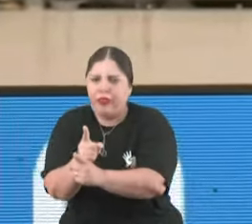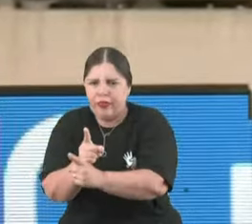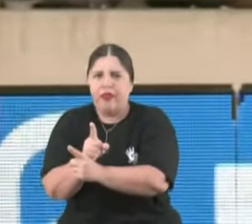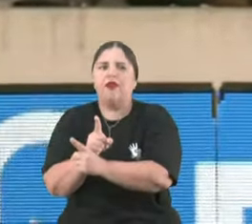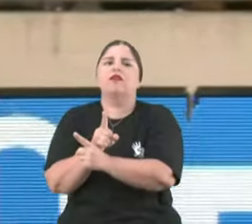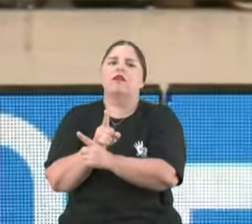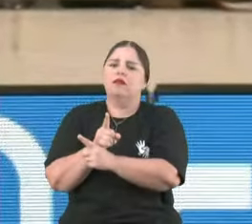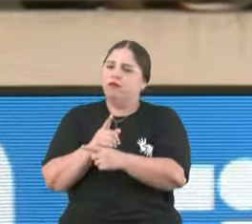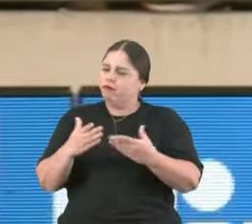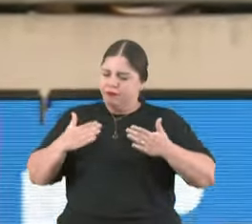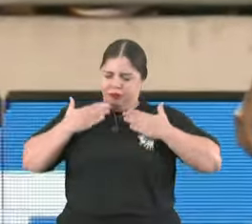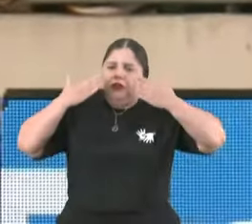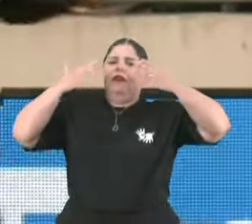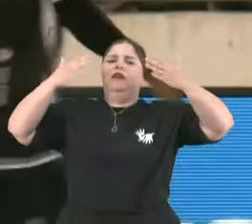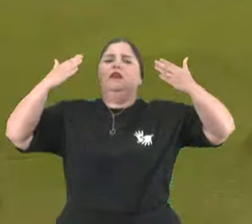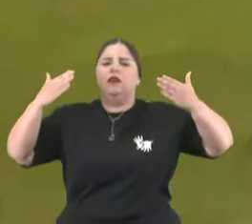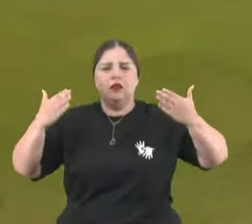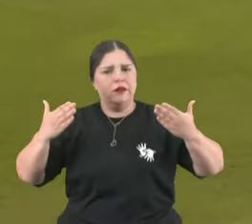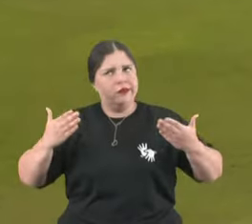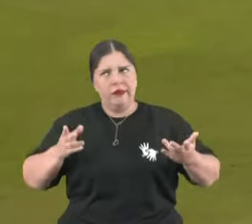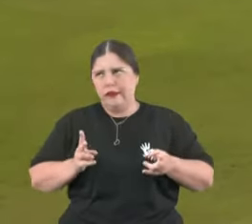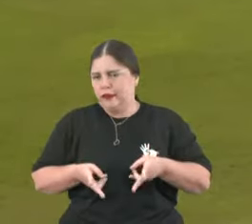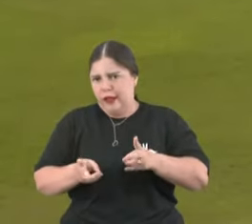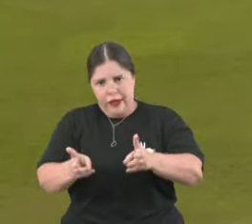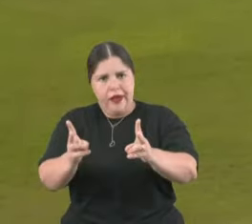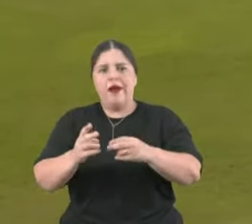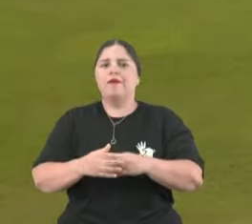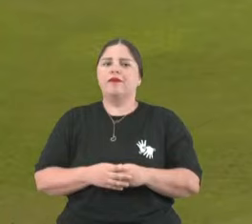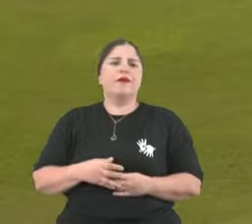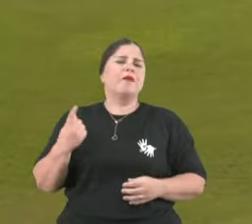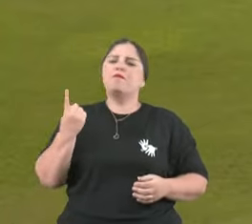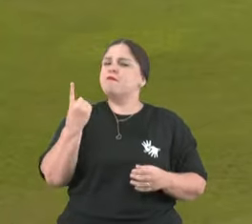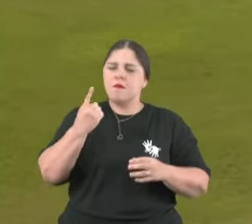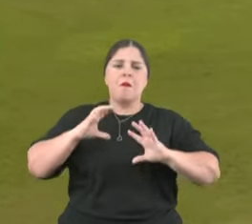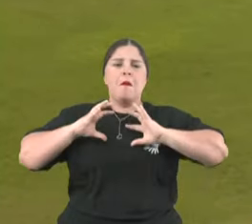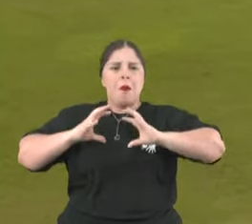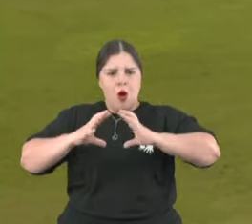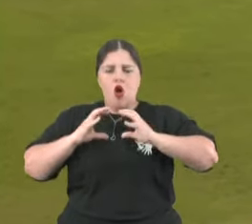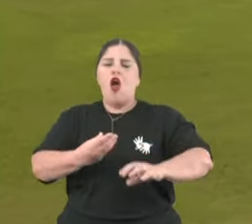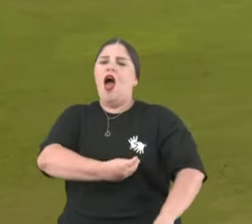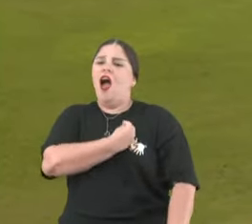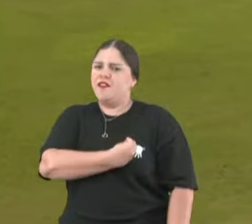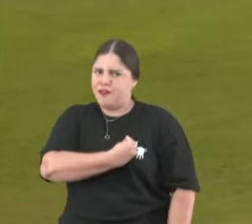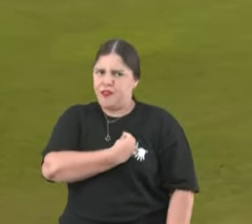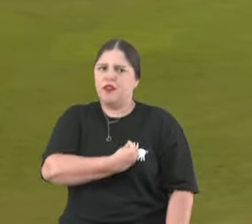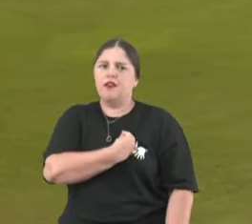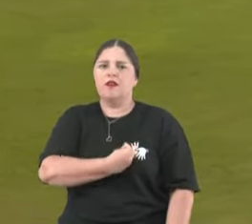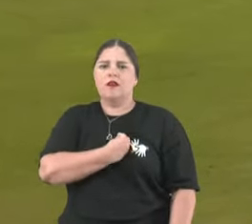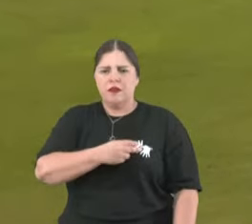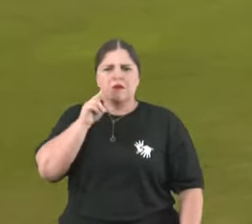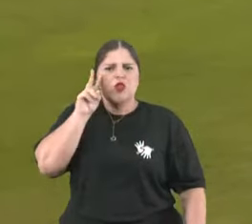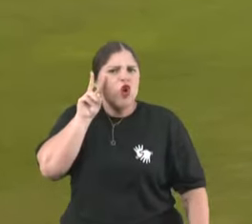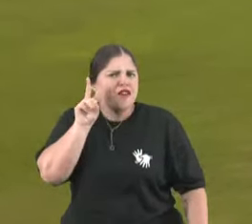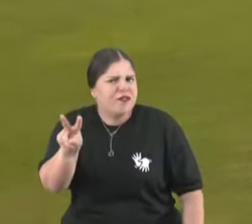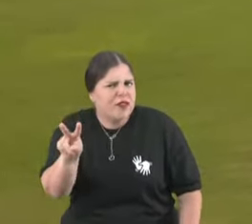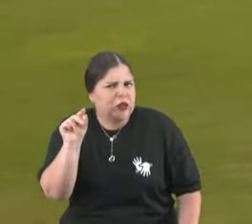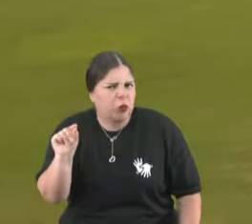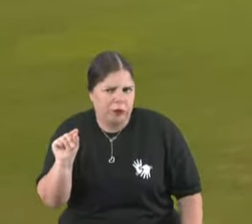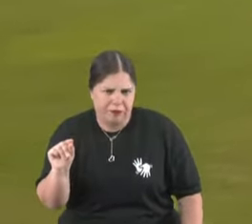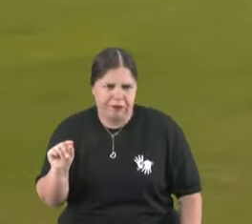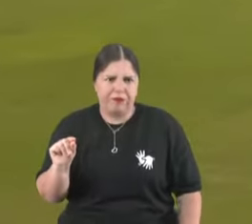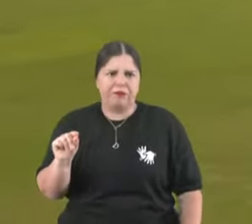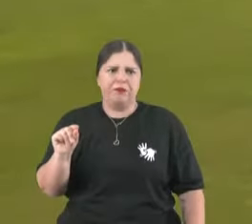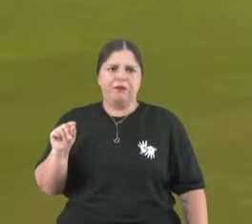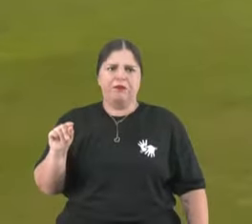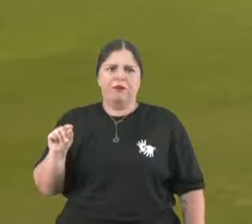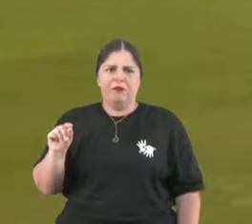O movimento continua, mas primeiro foi na bola. Ao vivo. É só para dizer, né, que o Vandisval, o Adriano e o Vando Moraes, como falou o Alberto,